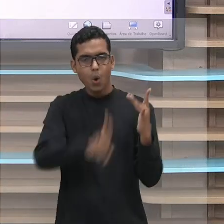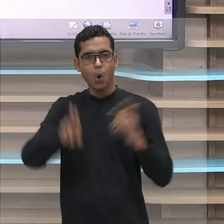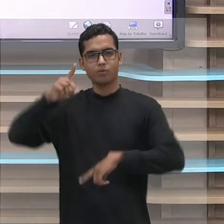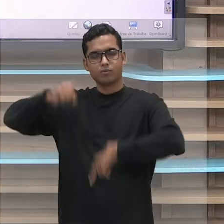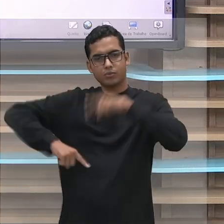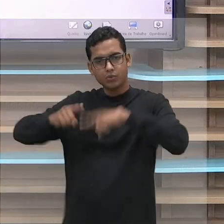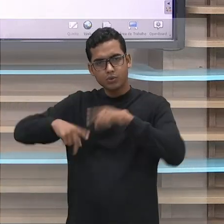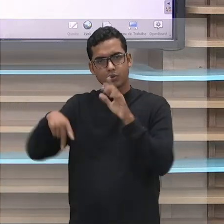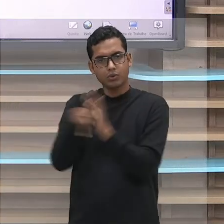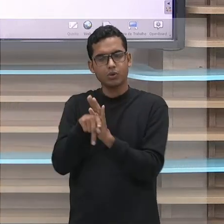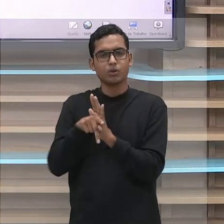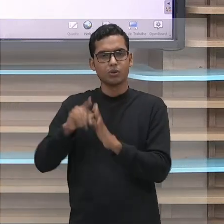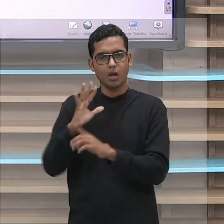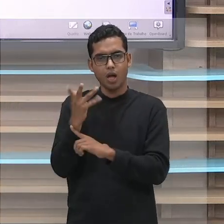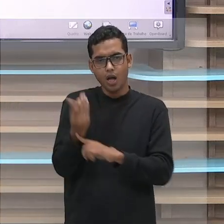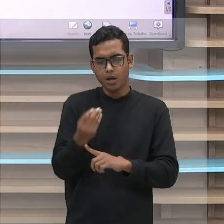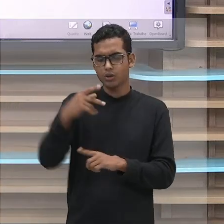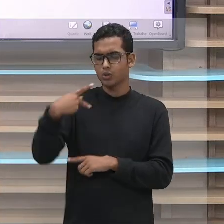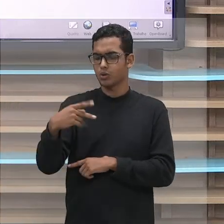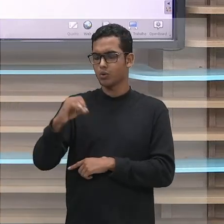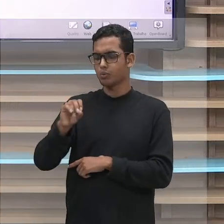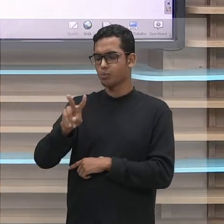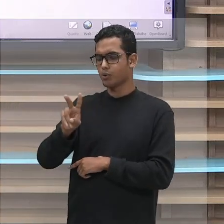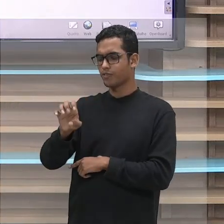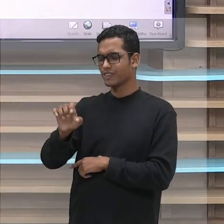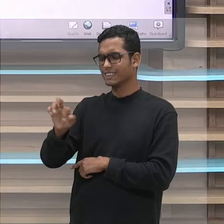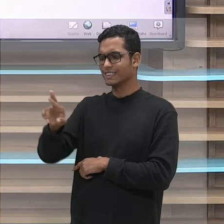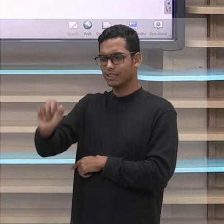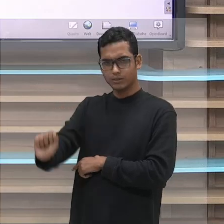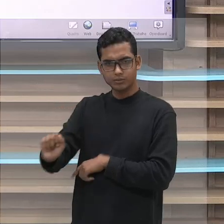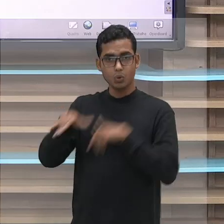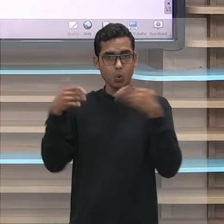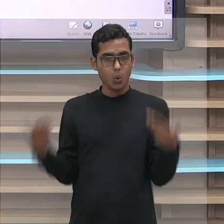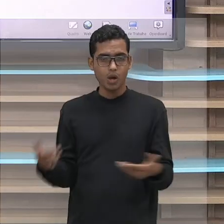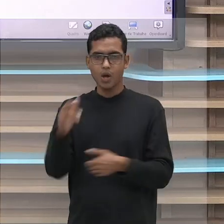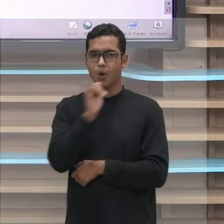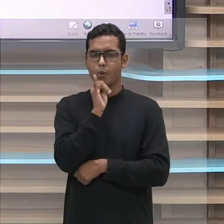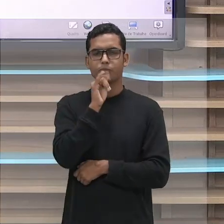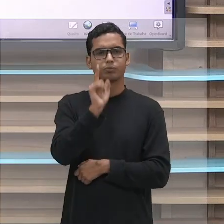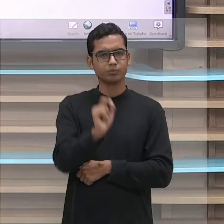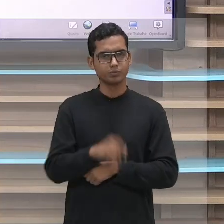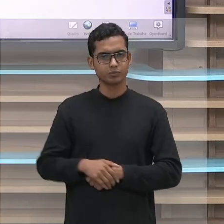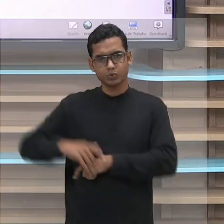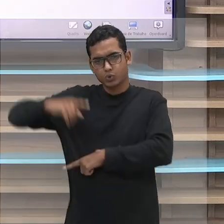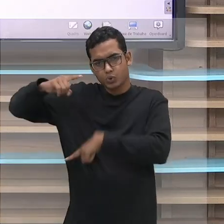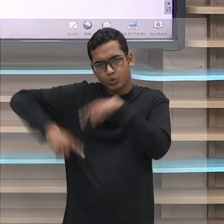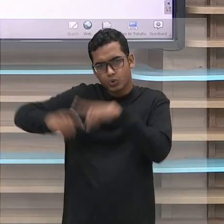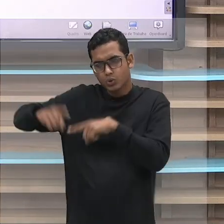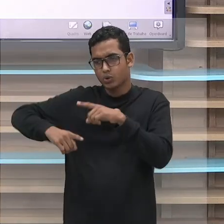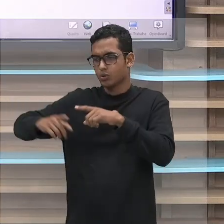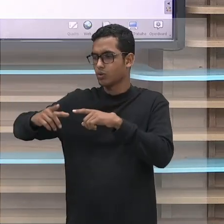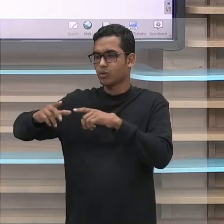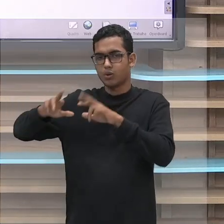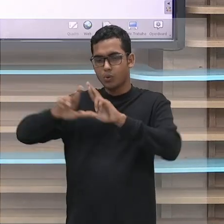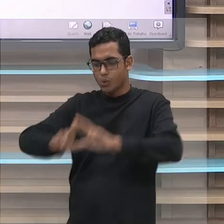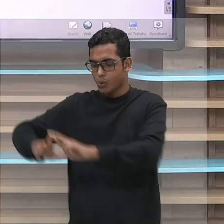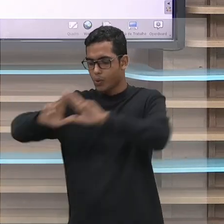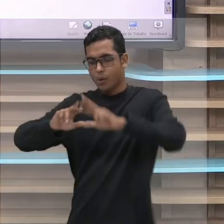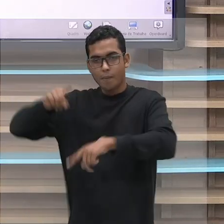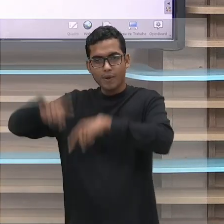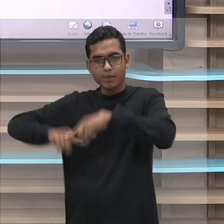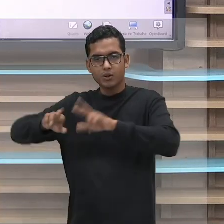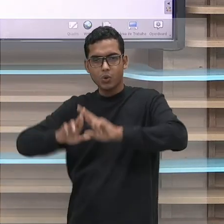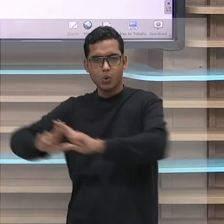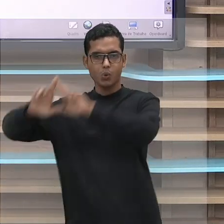de arte povera. O que é essa arte povera? É justamente quando se trabalha com os materiais recicláveis. Eu sempre digo